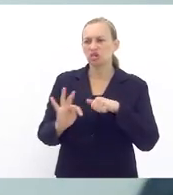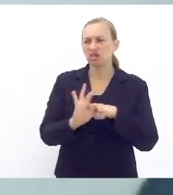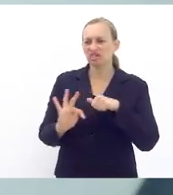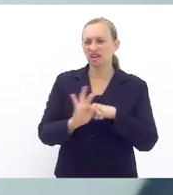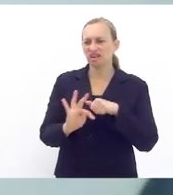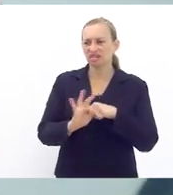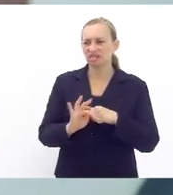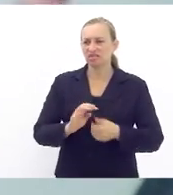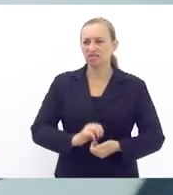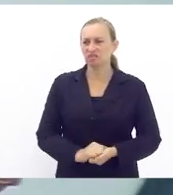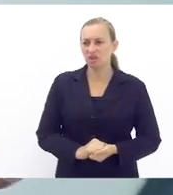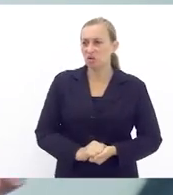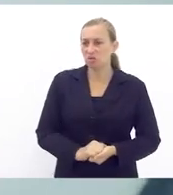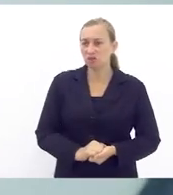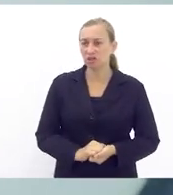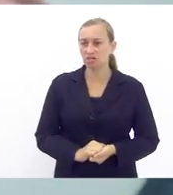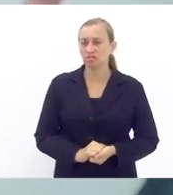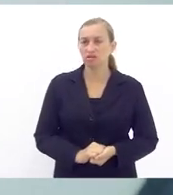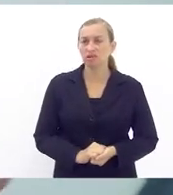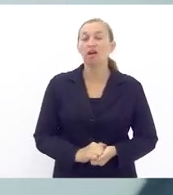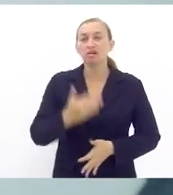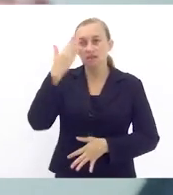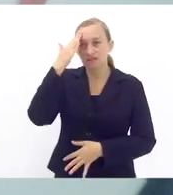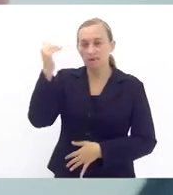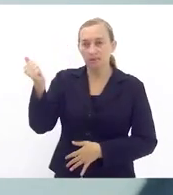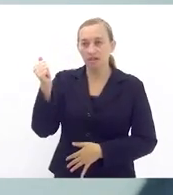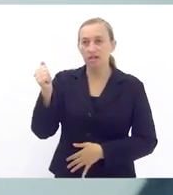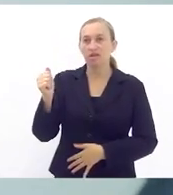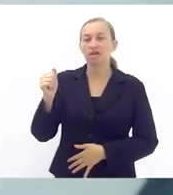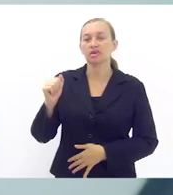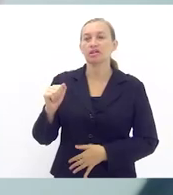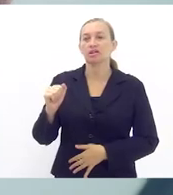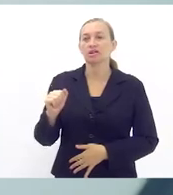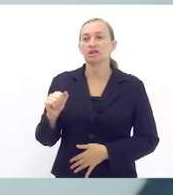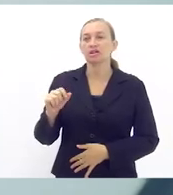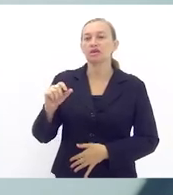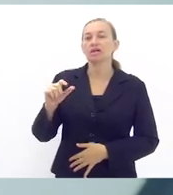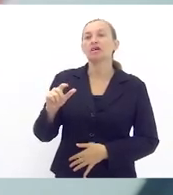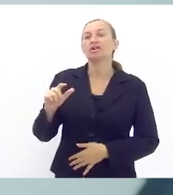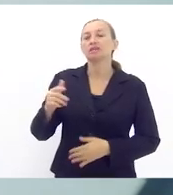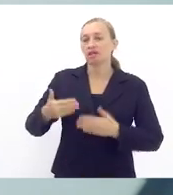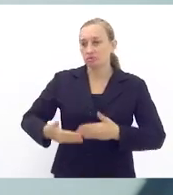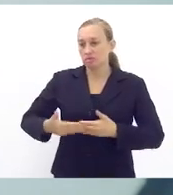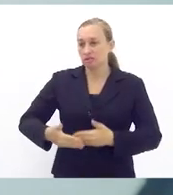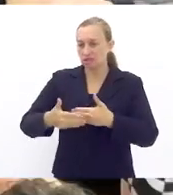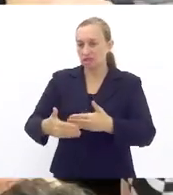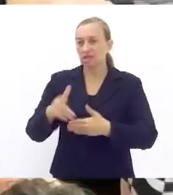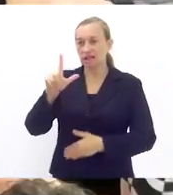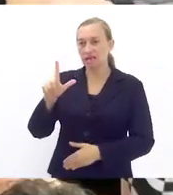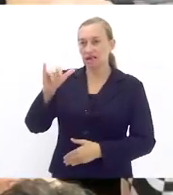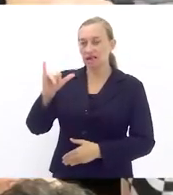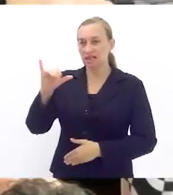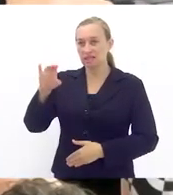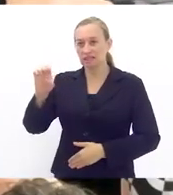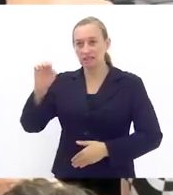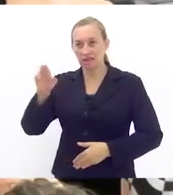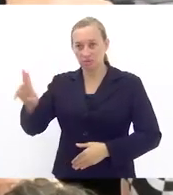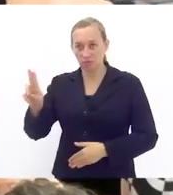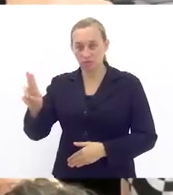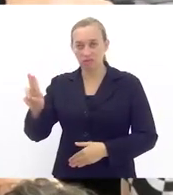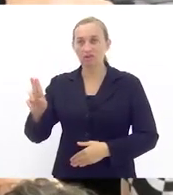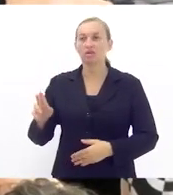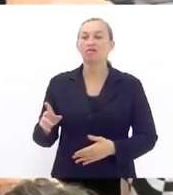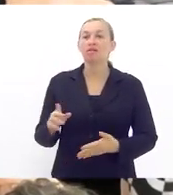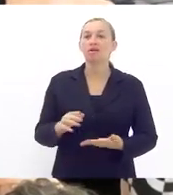do espaço né Que bom saber que o Liceu está avançando nessa possibilidade de abrigar porque